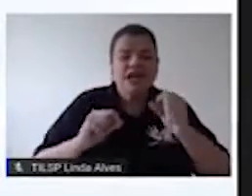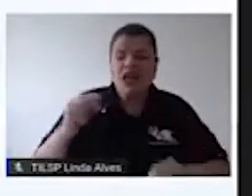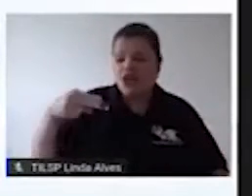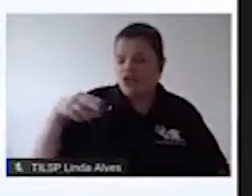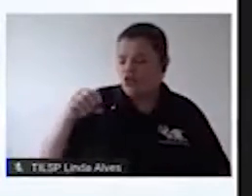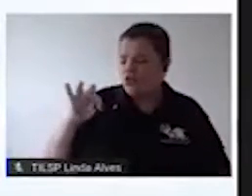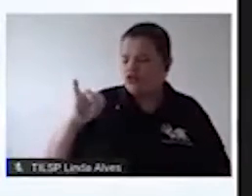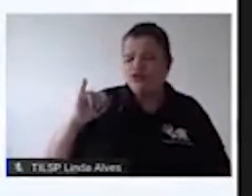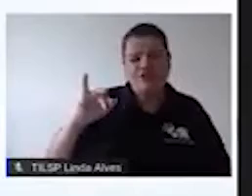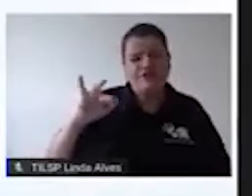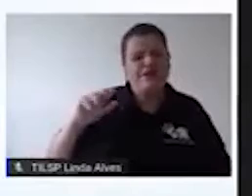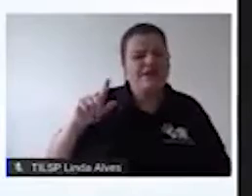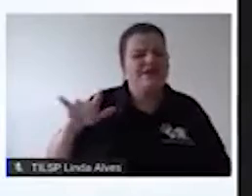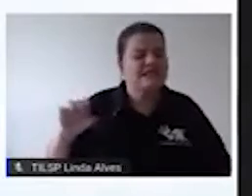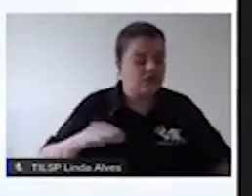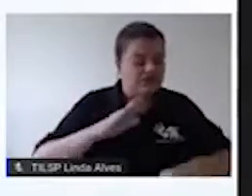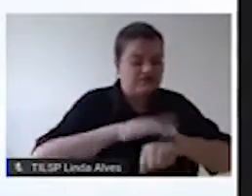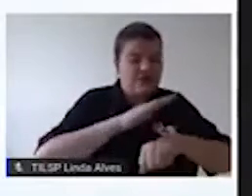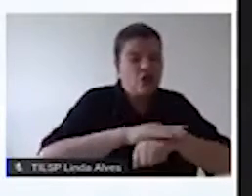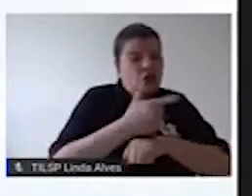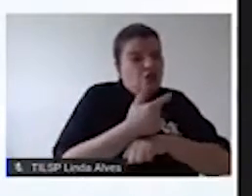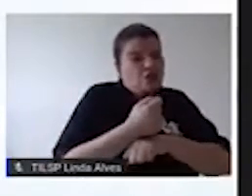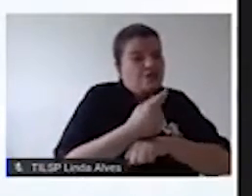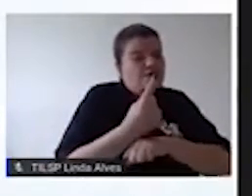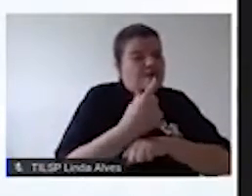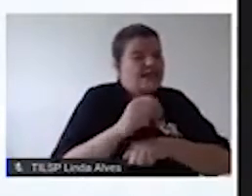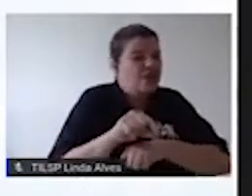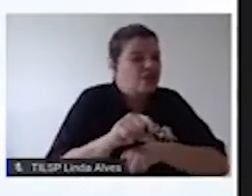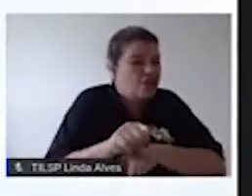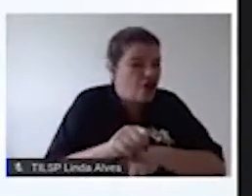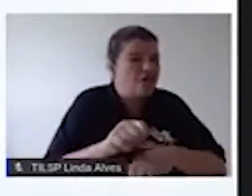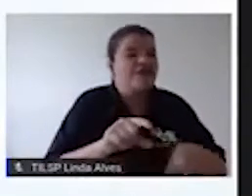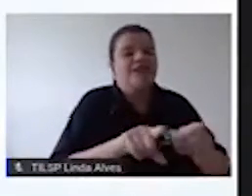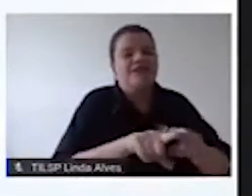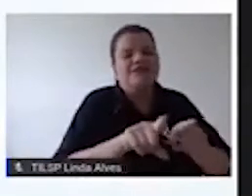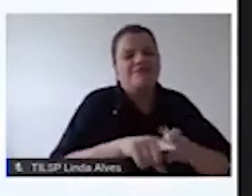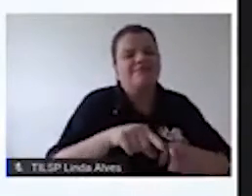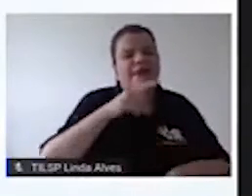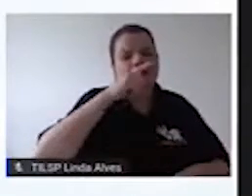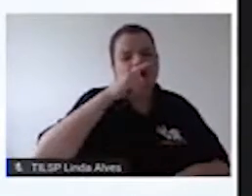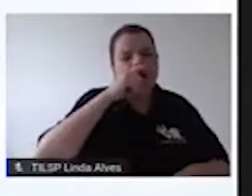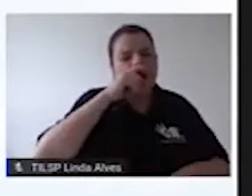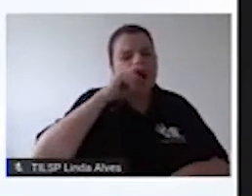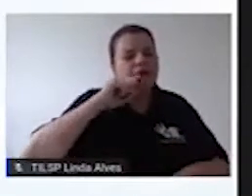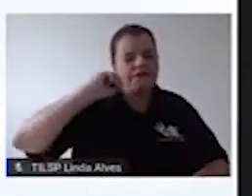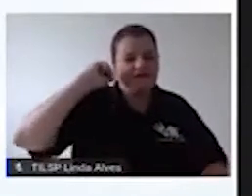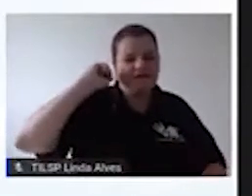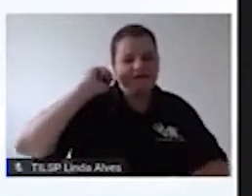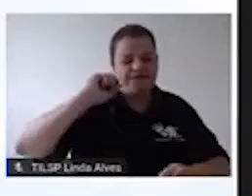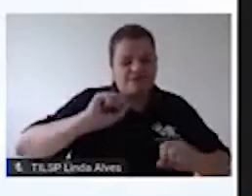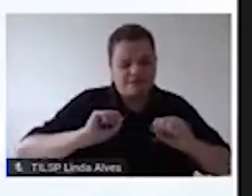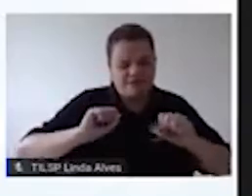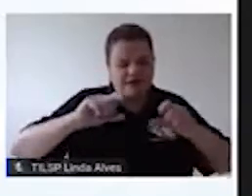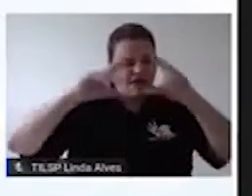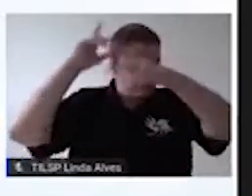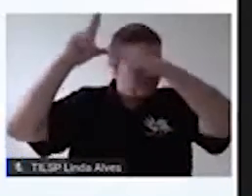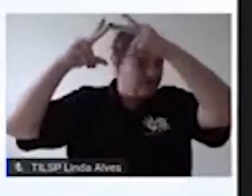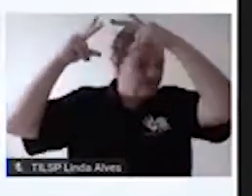dados de 2019, mesmo 2017, e o feminicídio no Brasil, em particular,